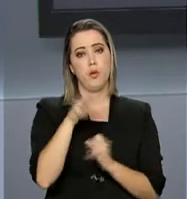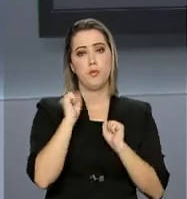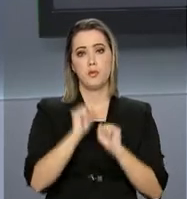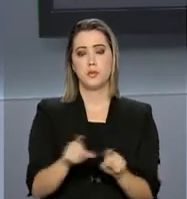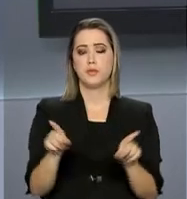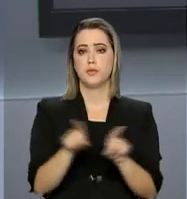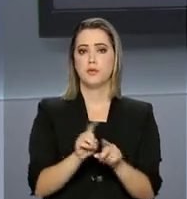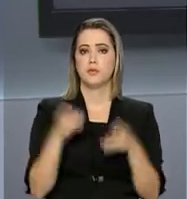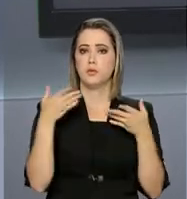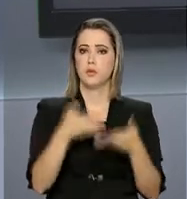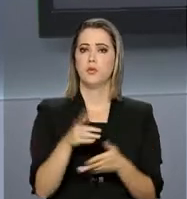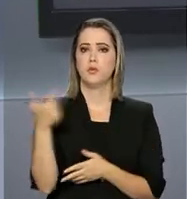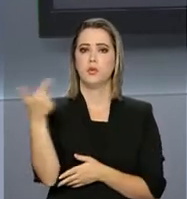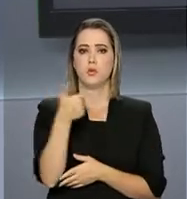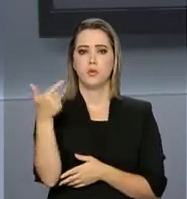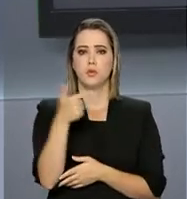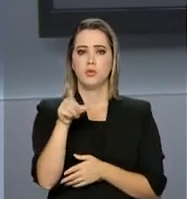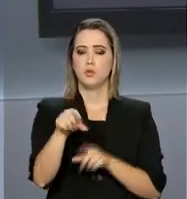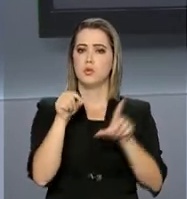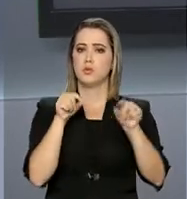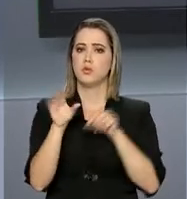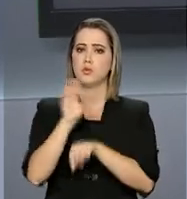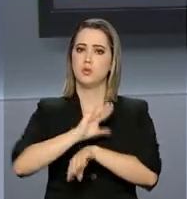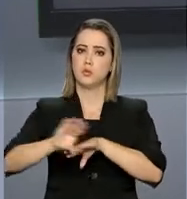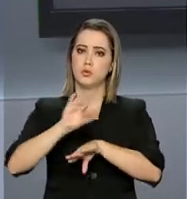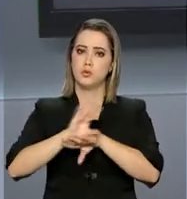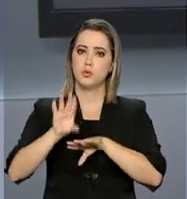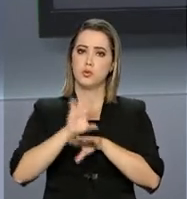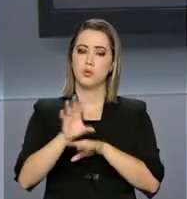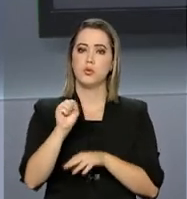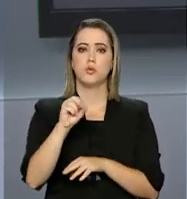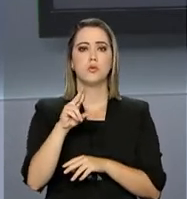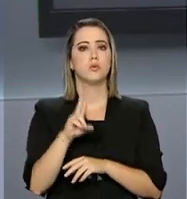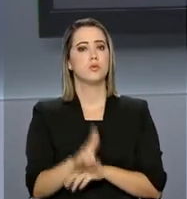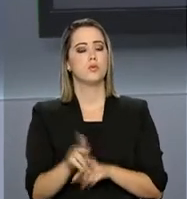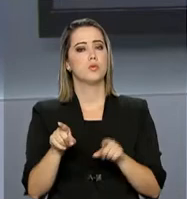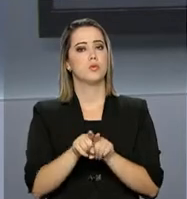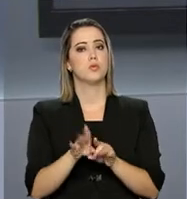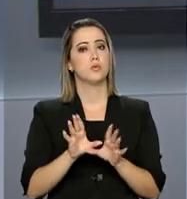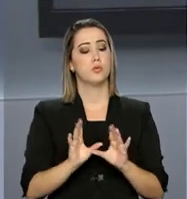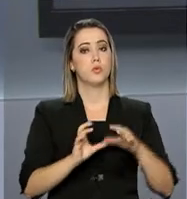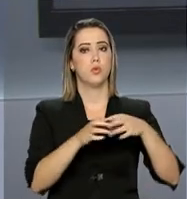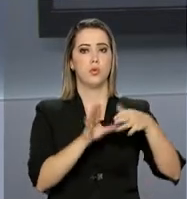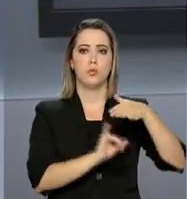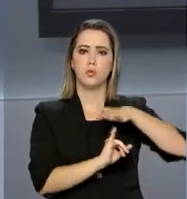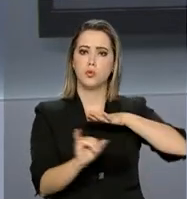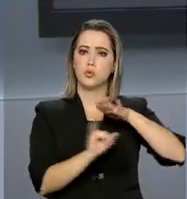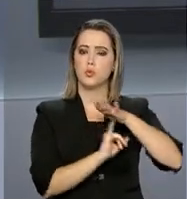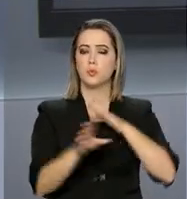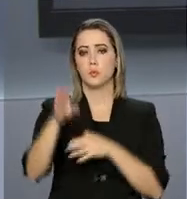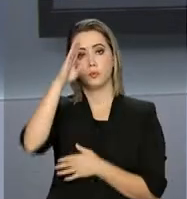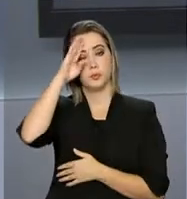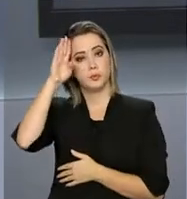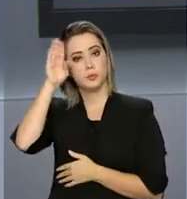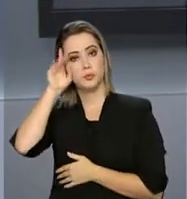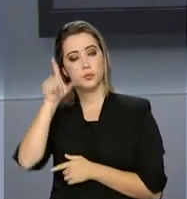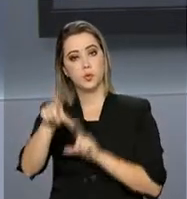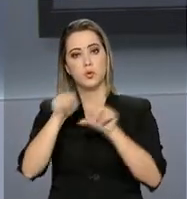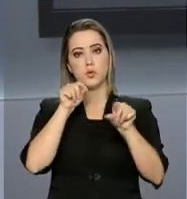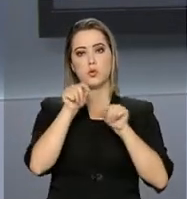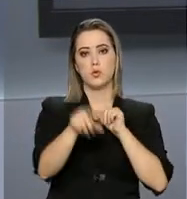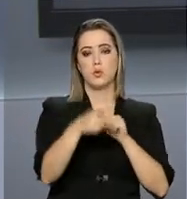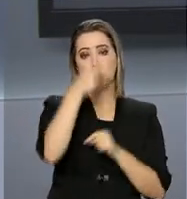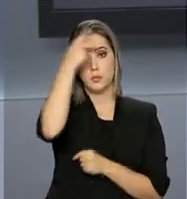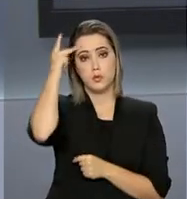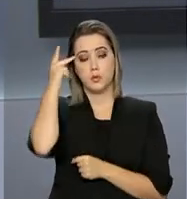possível concorrer em até duas opções de curso o meio do sisu e instituições públicas de ensino superior selecionam estudantes